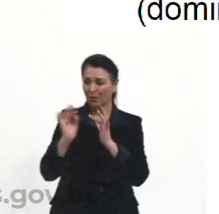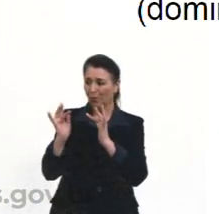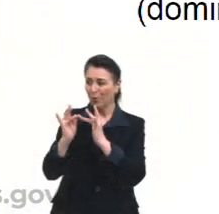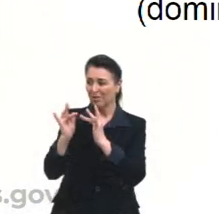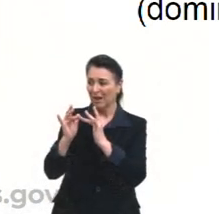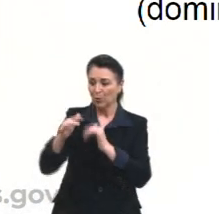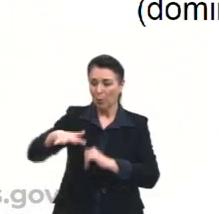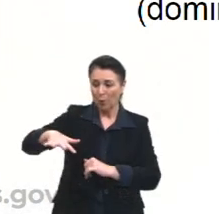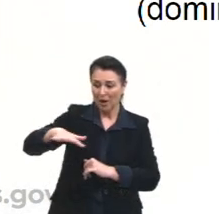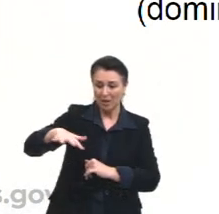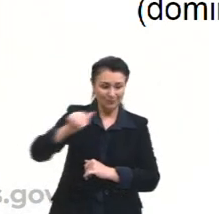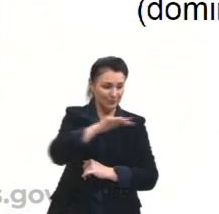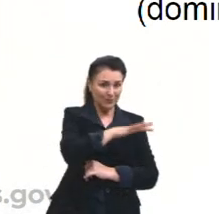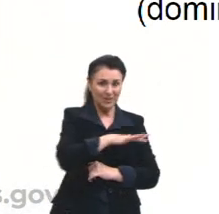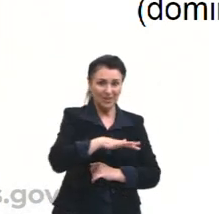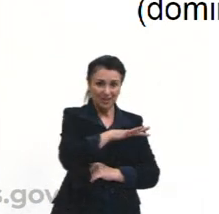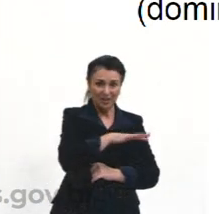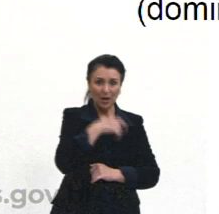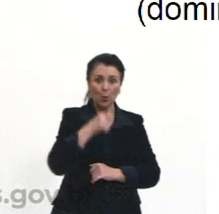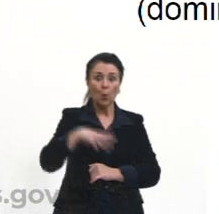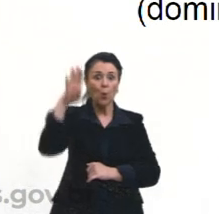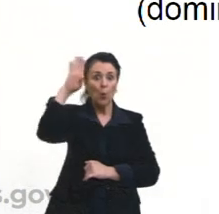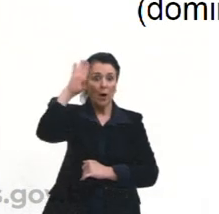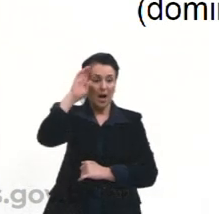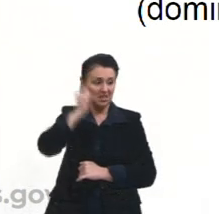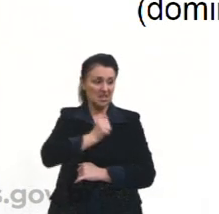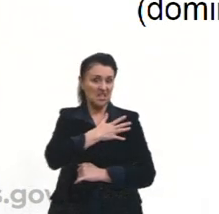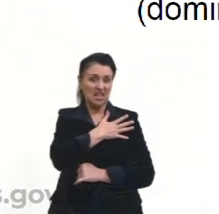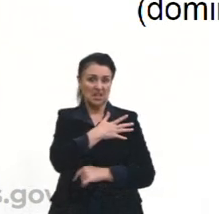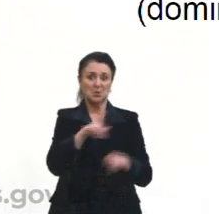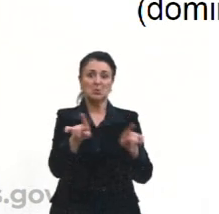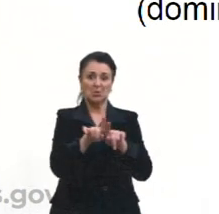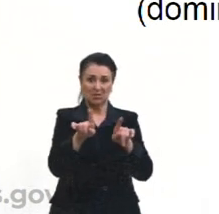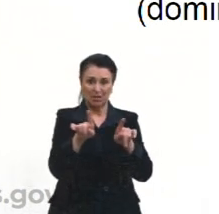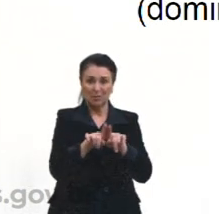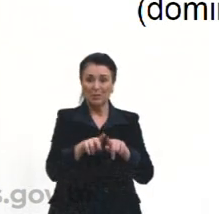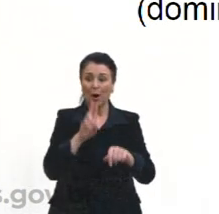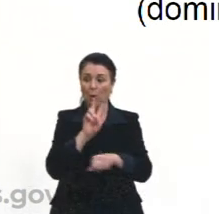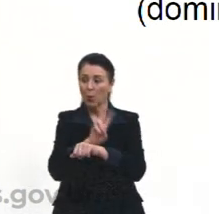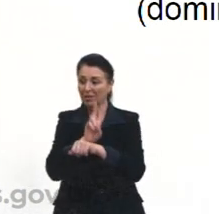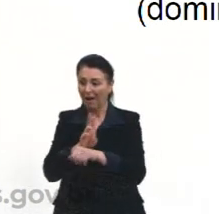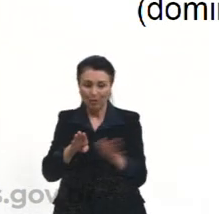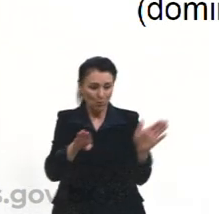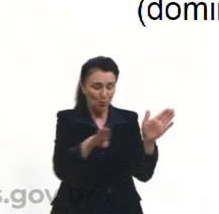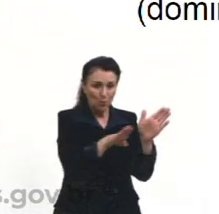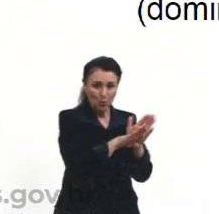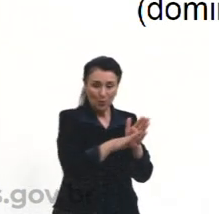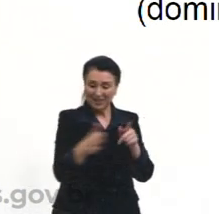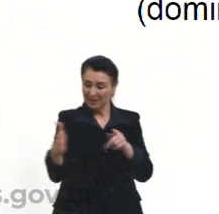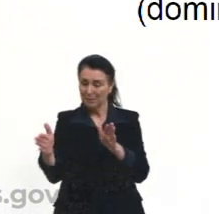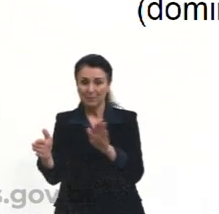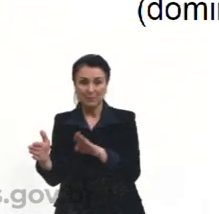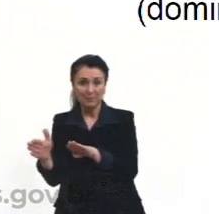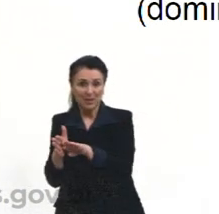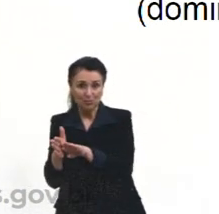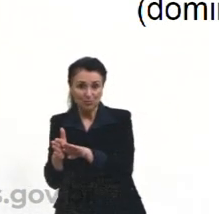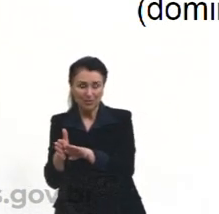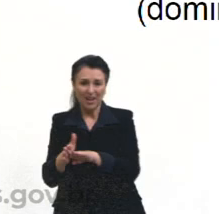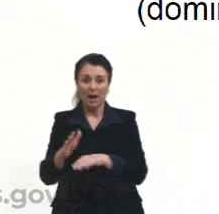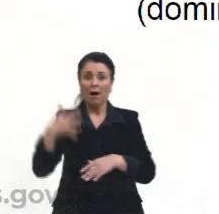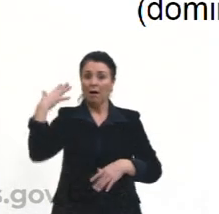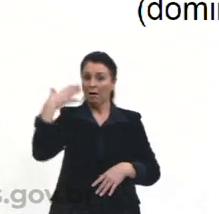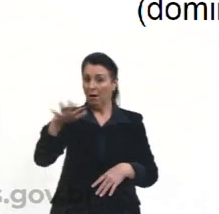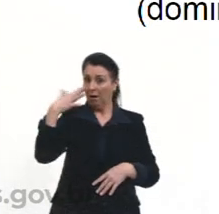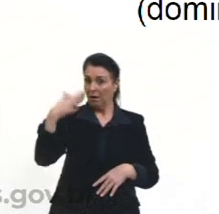se precisava de um exército muito grande né para manter essas fronteiras tudo isso era muito caro e como